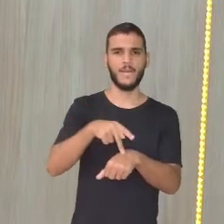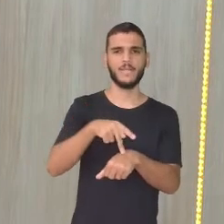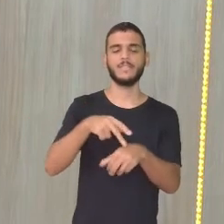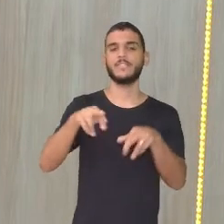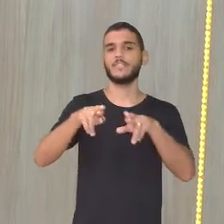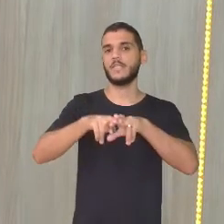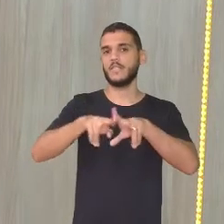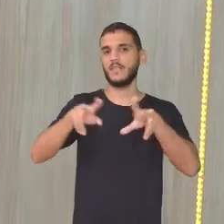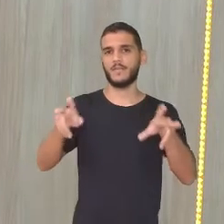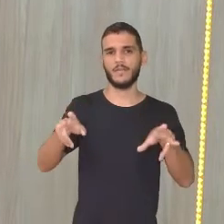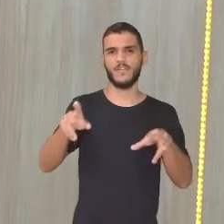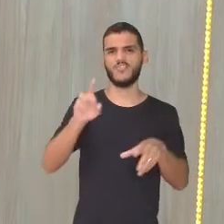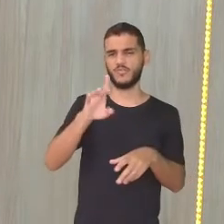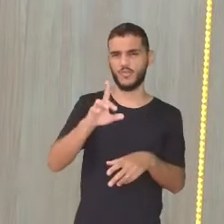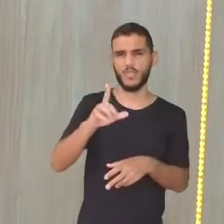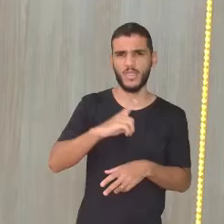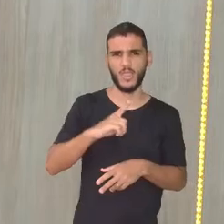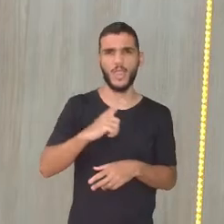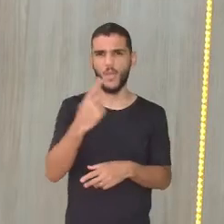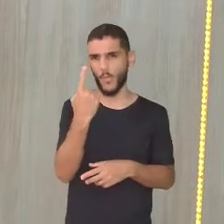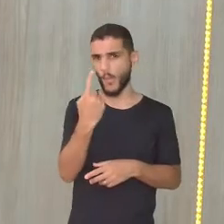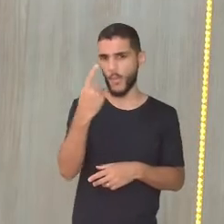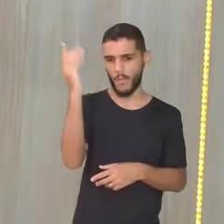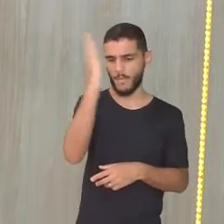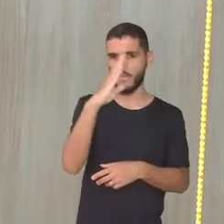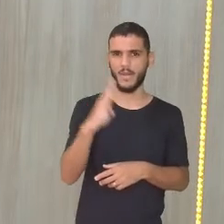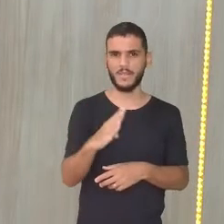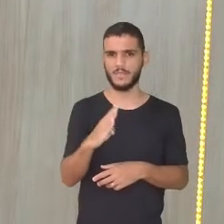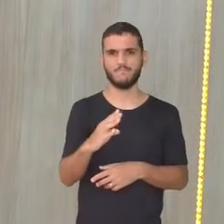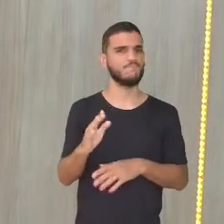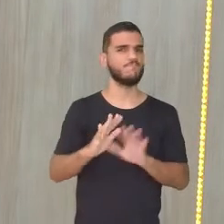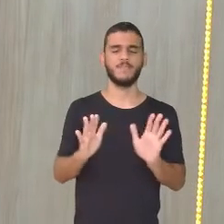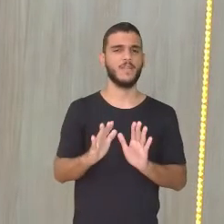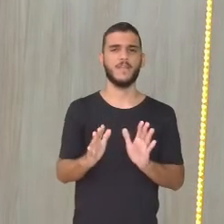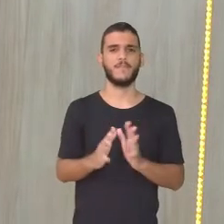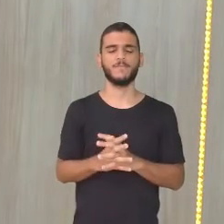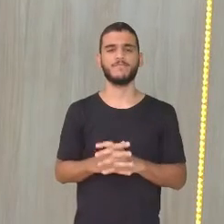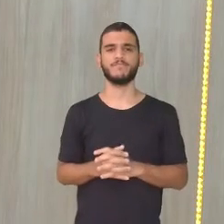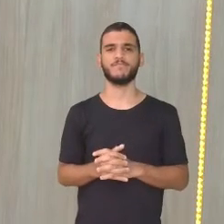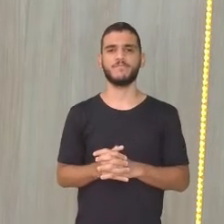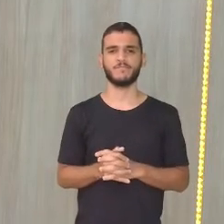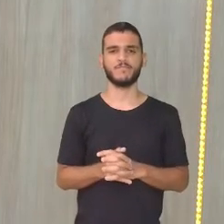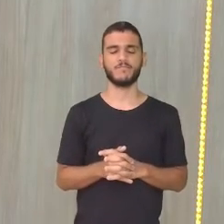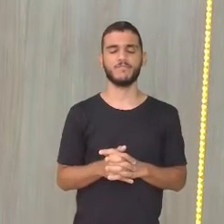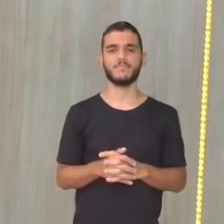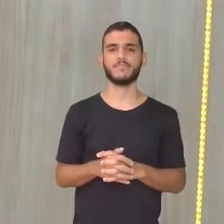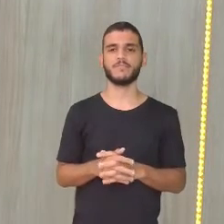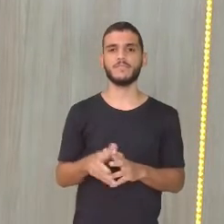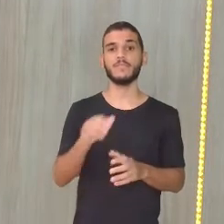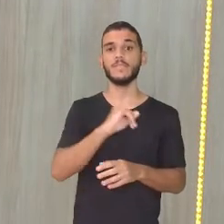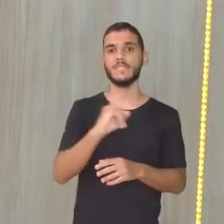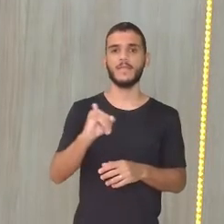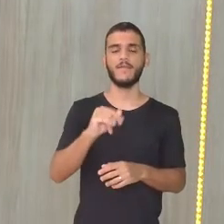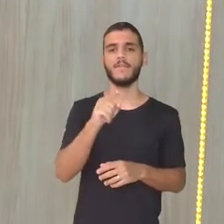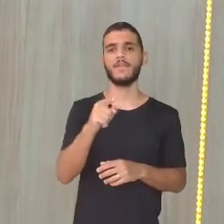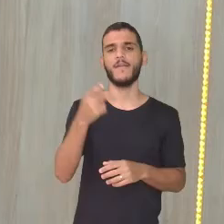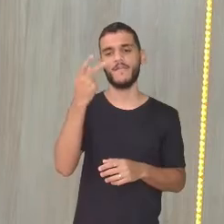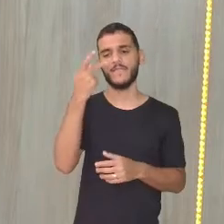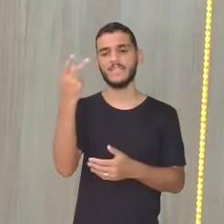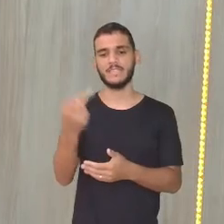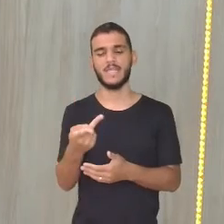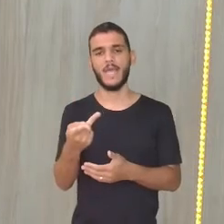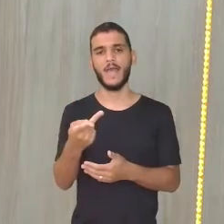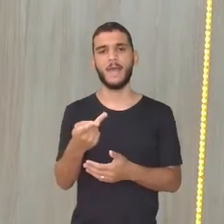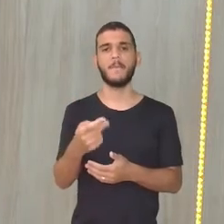existe só um Brasil. Se você for lá no centro-oeste, nas cidadezinhas vão ter